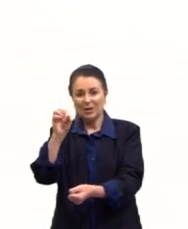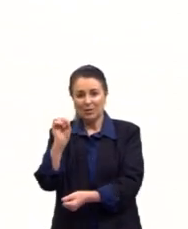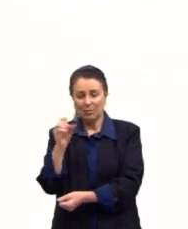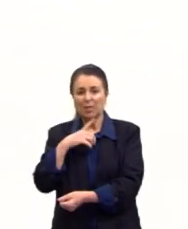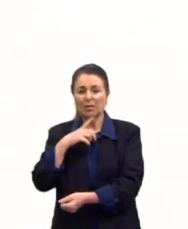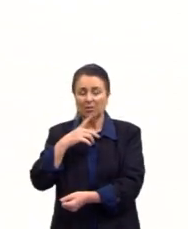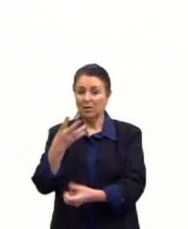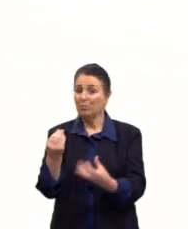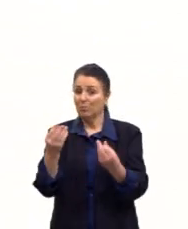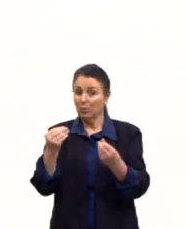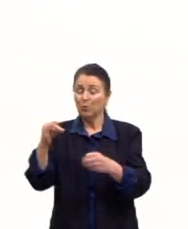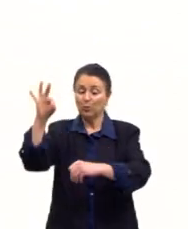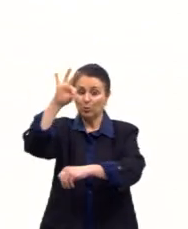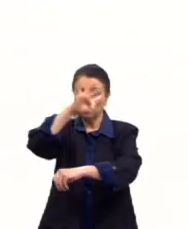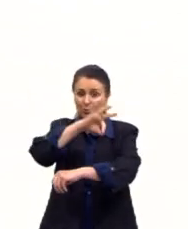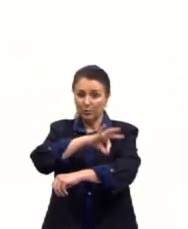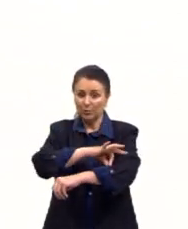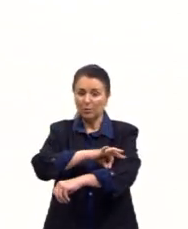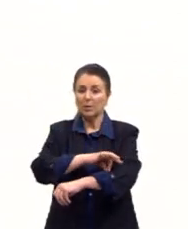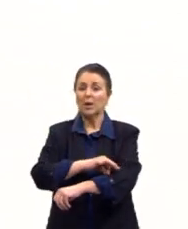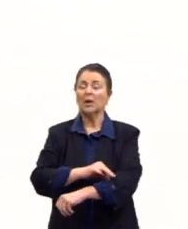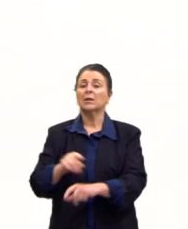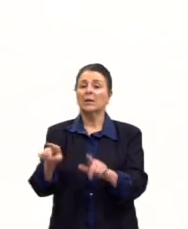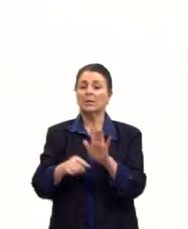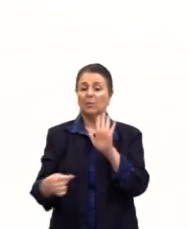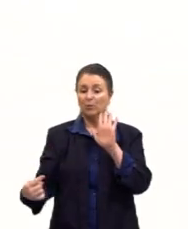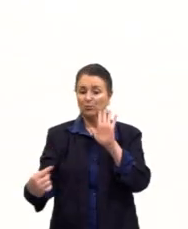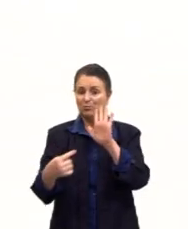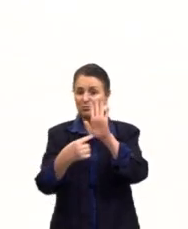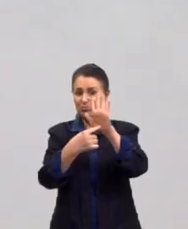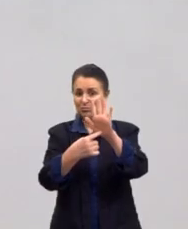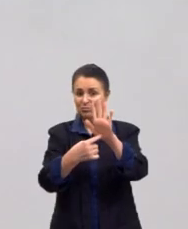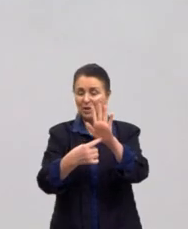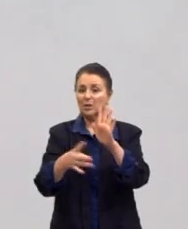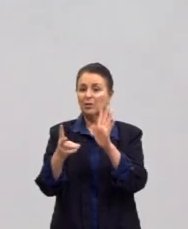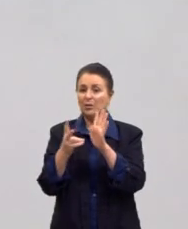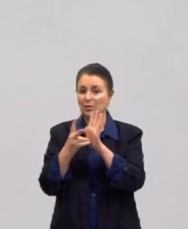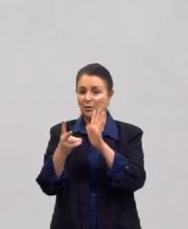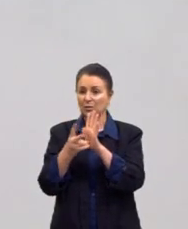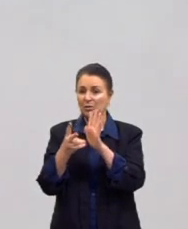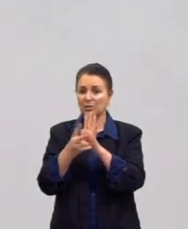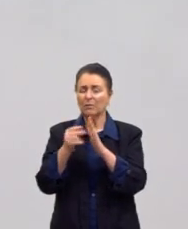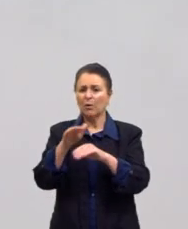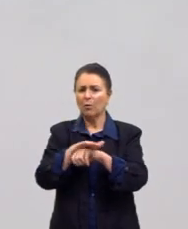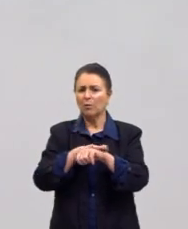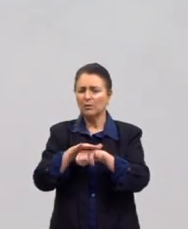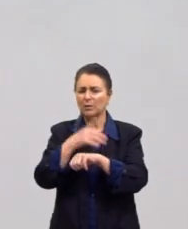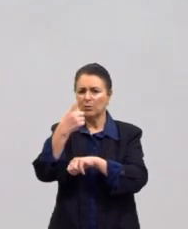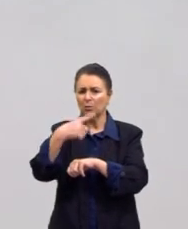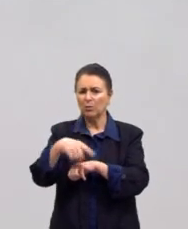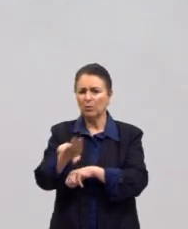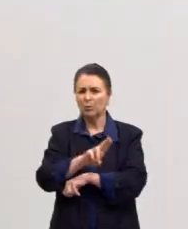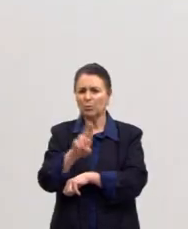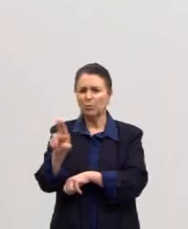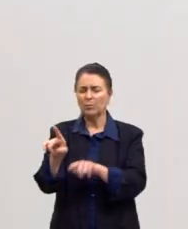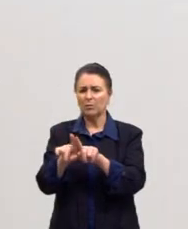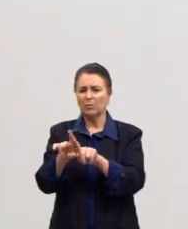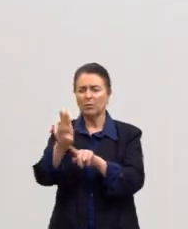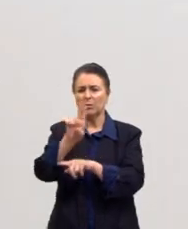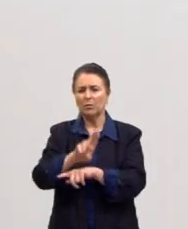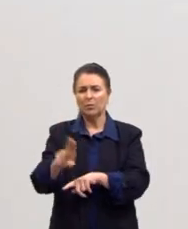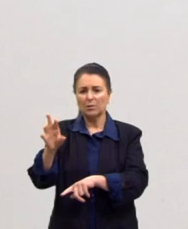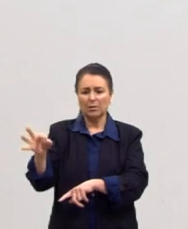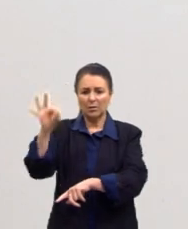tem bastante né A questão do dialeto indígena e a gente estava conversando ali antes dos bastidores de um outro nome que a gente dá também para